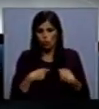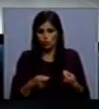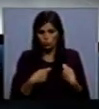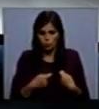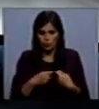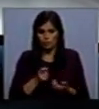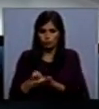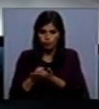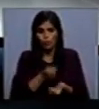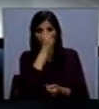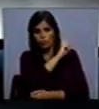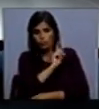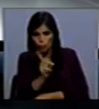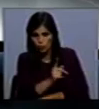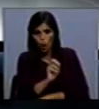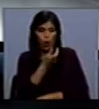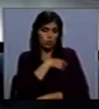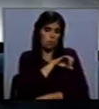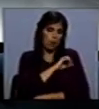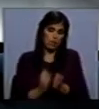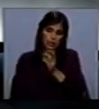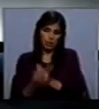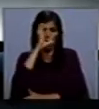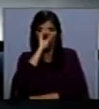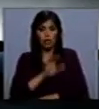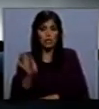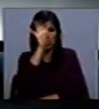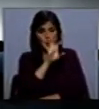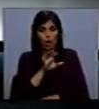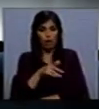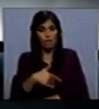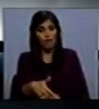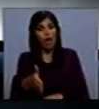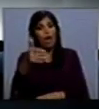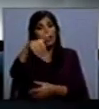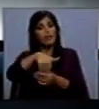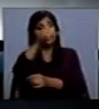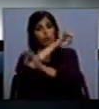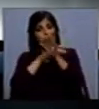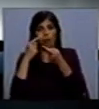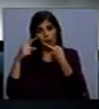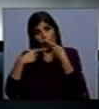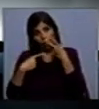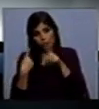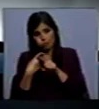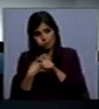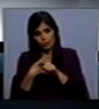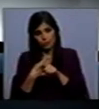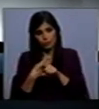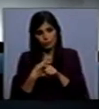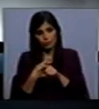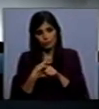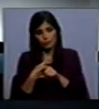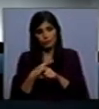espanha a formação de um governo nacional na véspera de eleições no país que presidente está aplicada em praticamente todos os estados